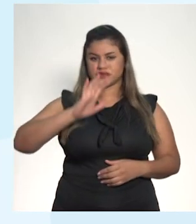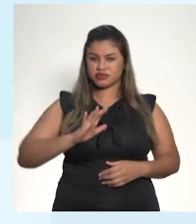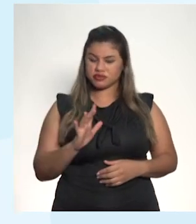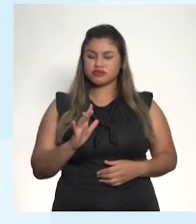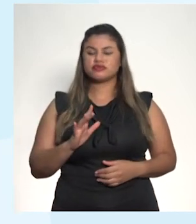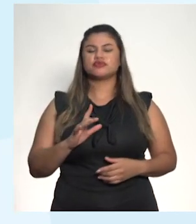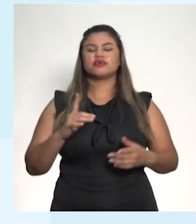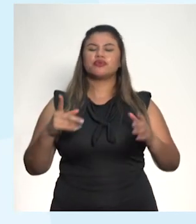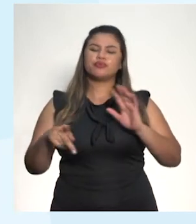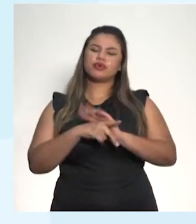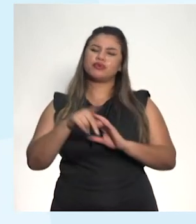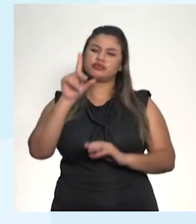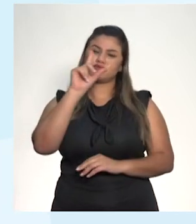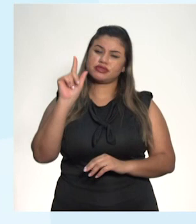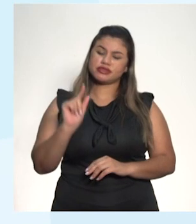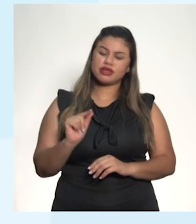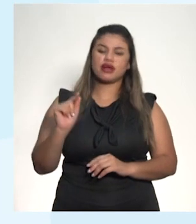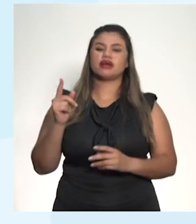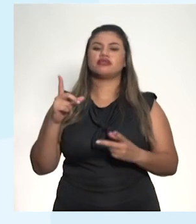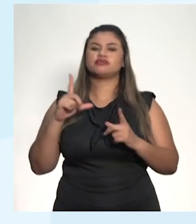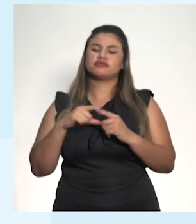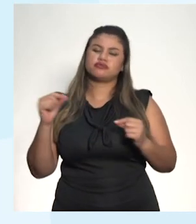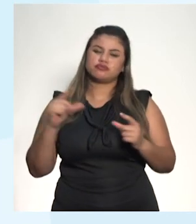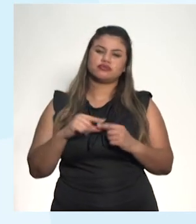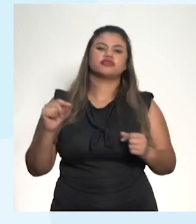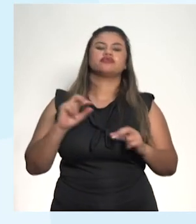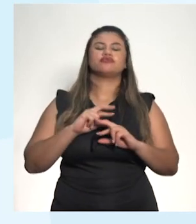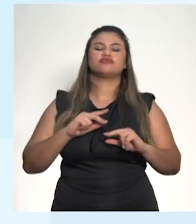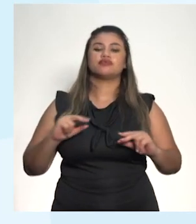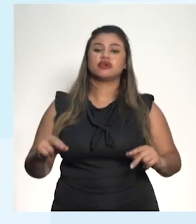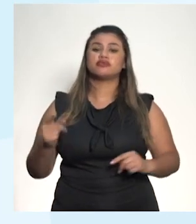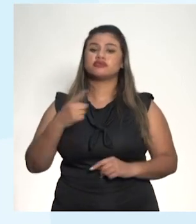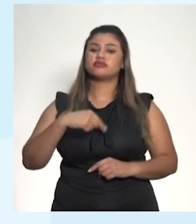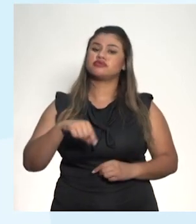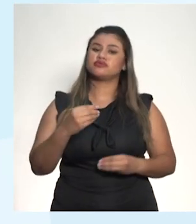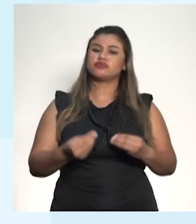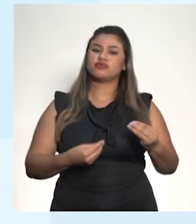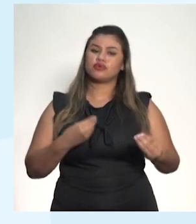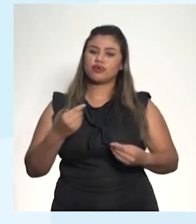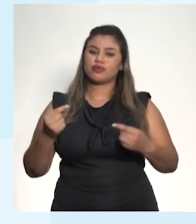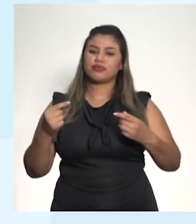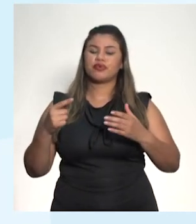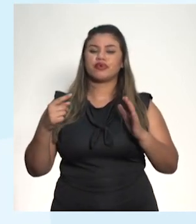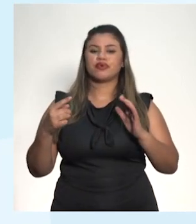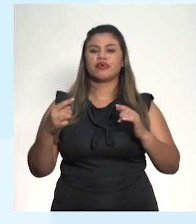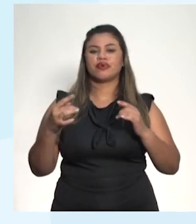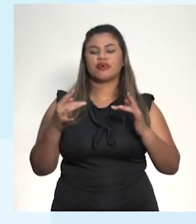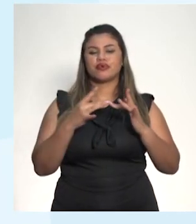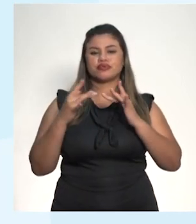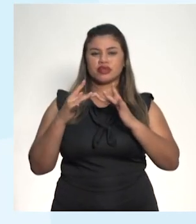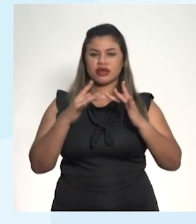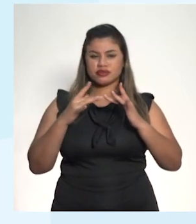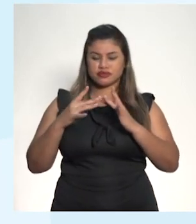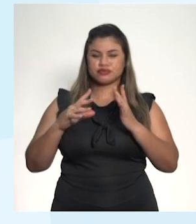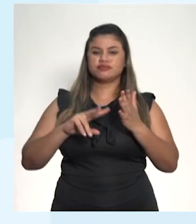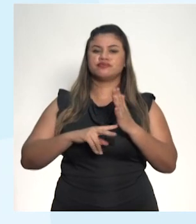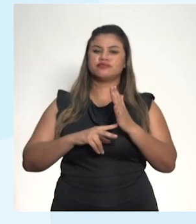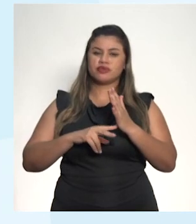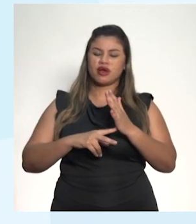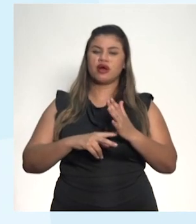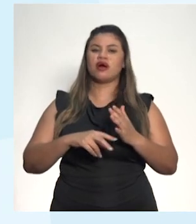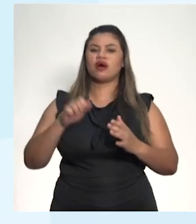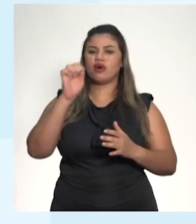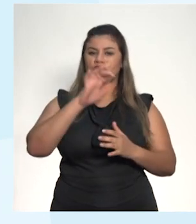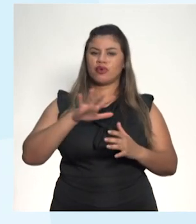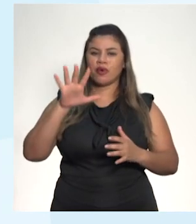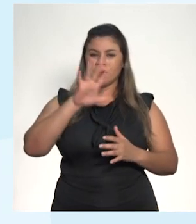imigrantes italianos, né, e japoneses, enfim, eles já tinham contato com os sindicatos europeus, eles começaram a trazer essa ideia para